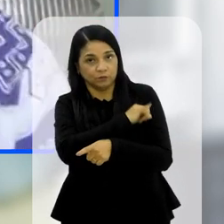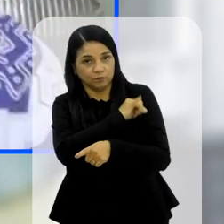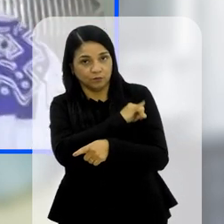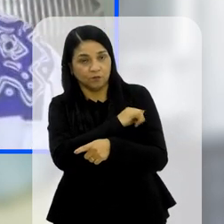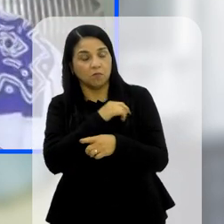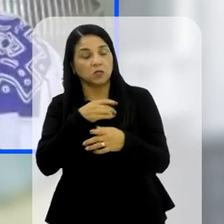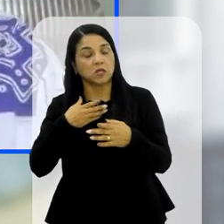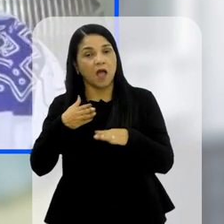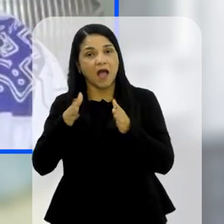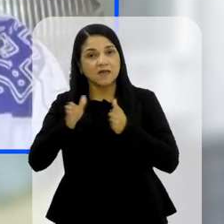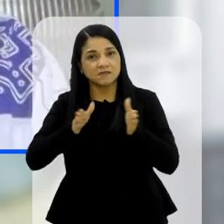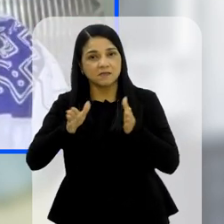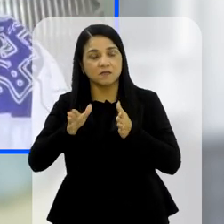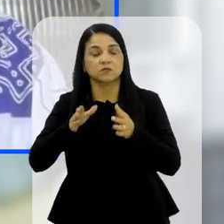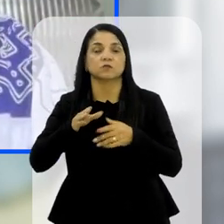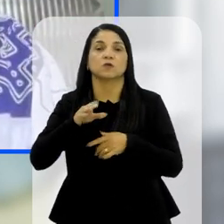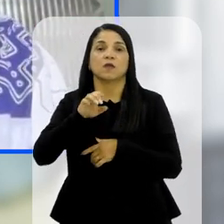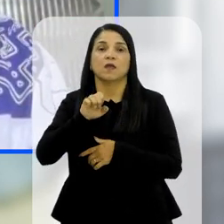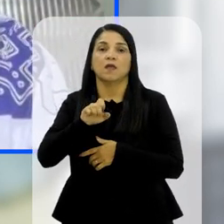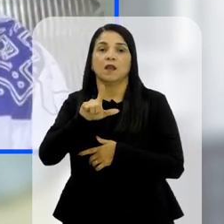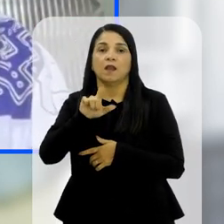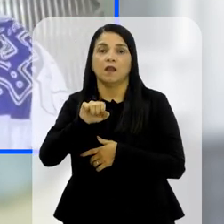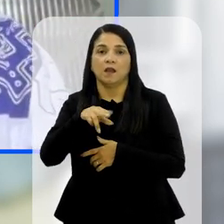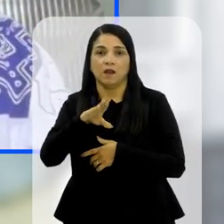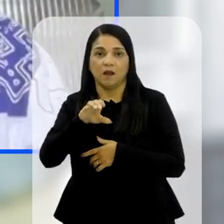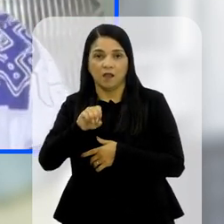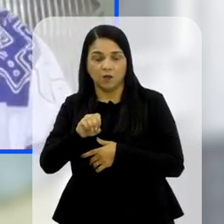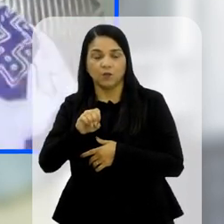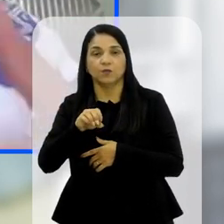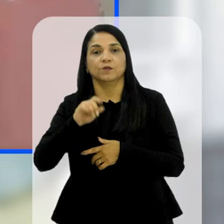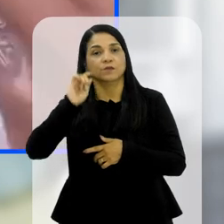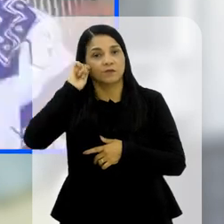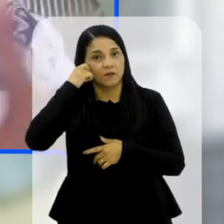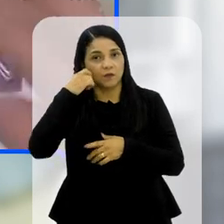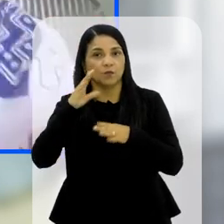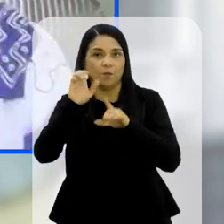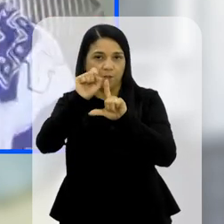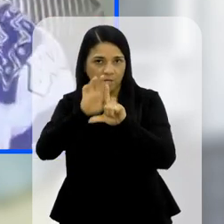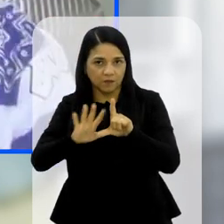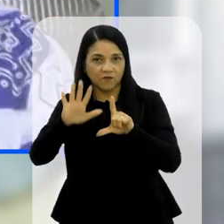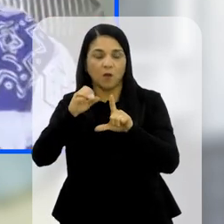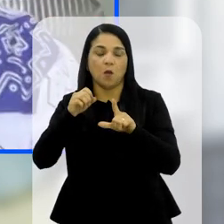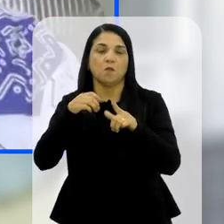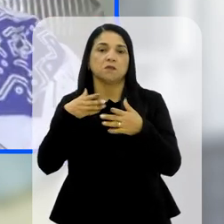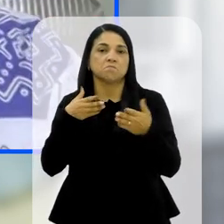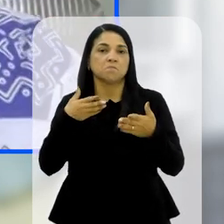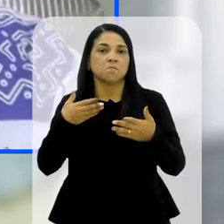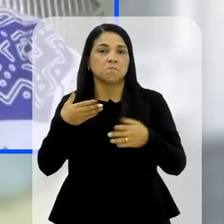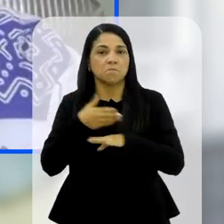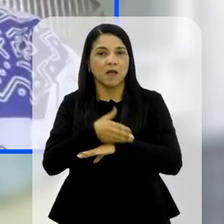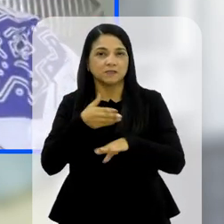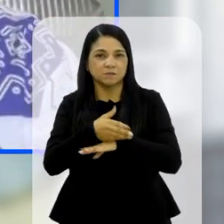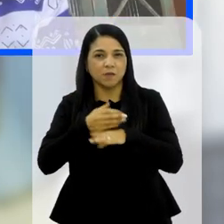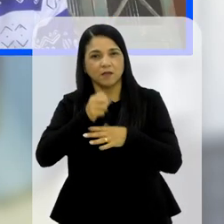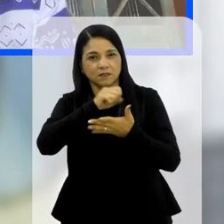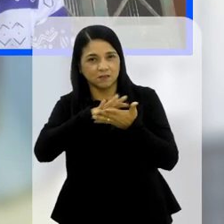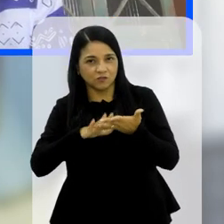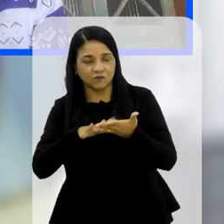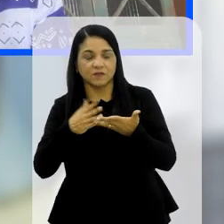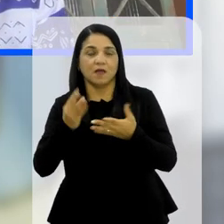ter acesso à plataforma Elenco Negro, se inscrever e aí fazer parte de todas essas atividades que a gente faz